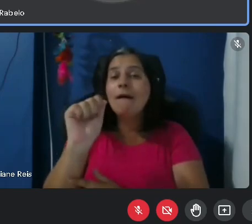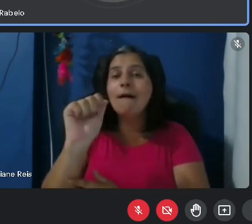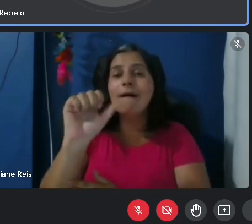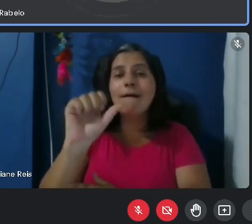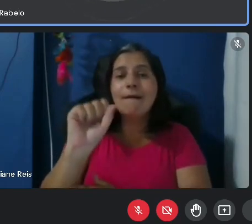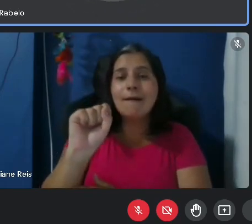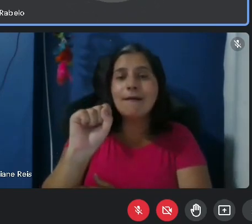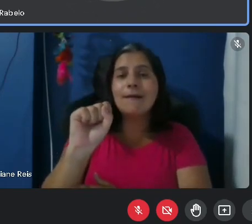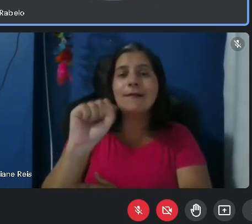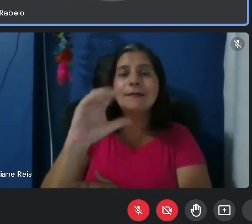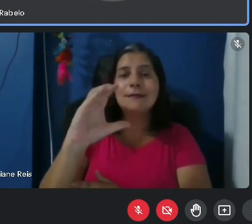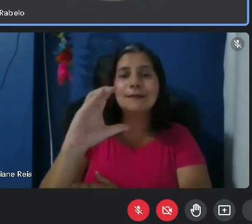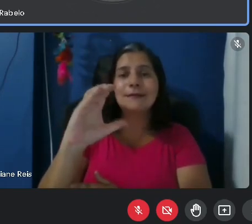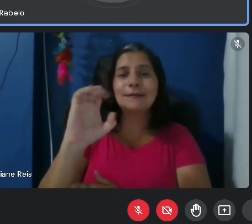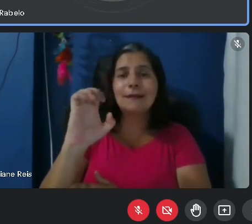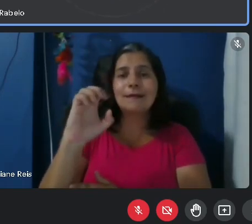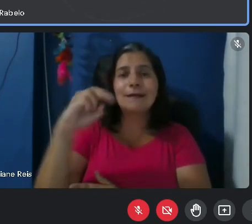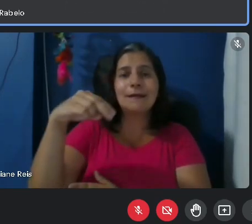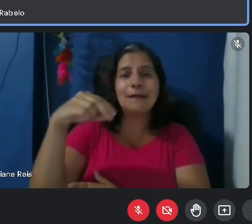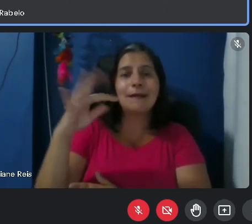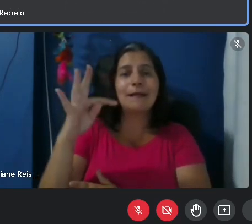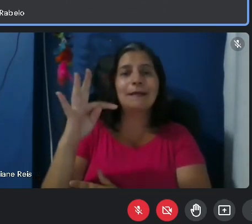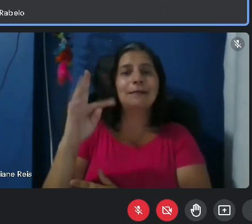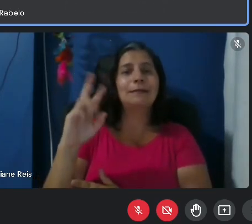Então, a luta começou